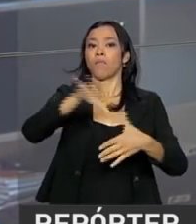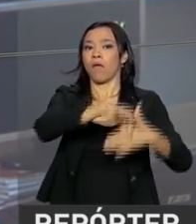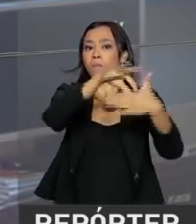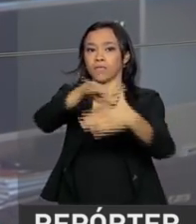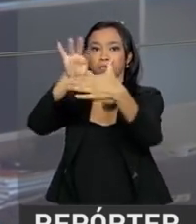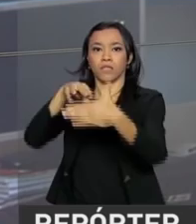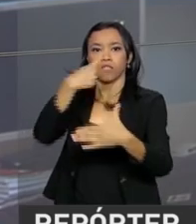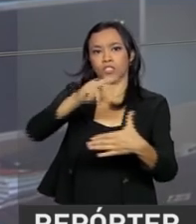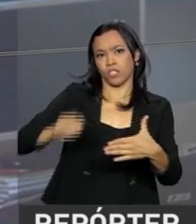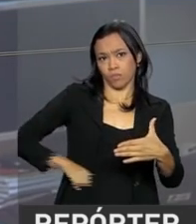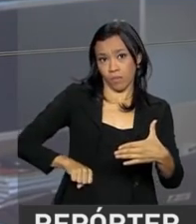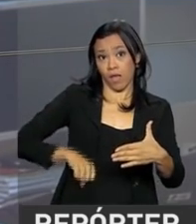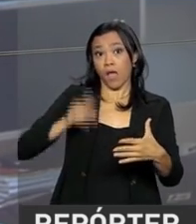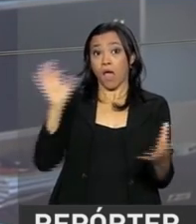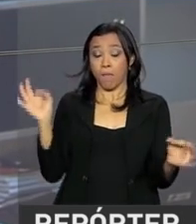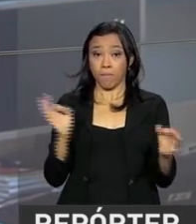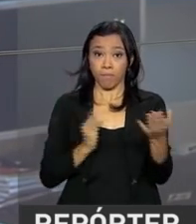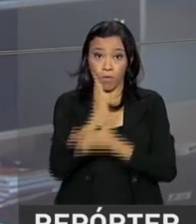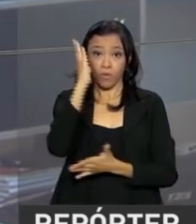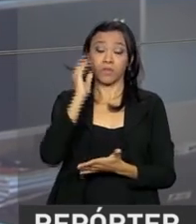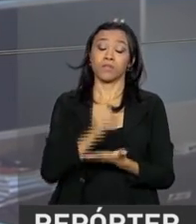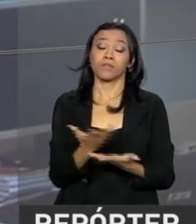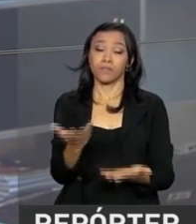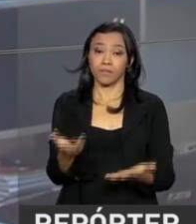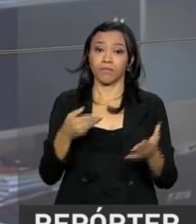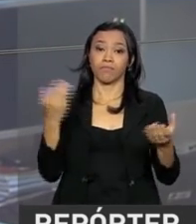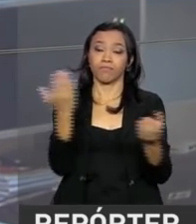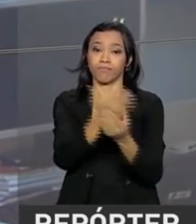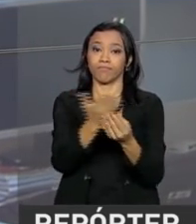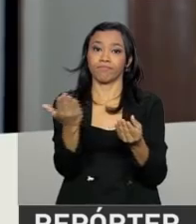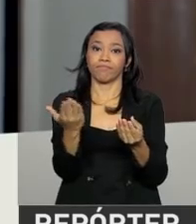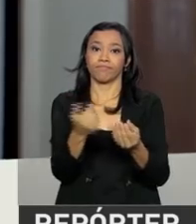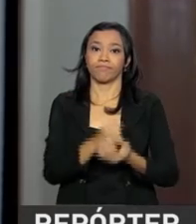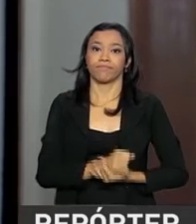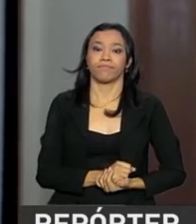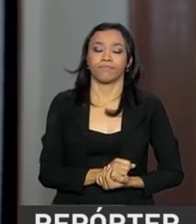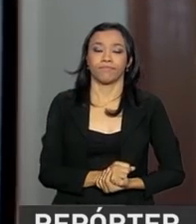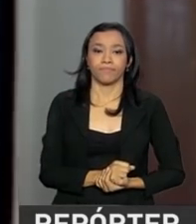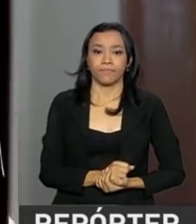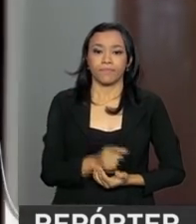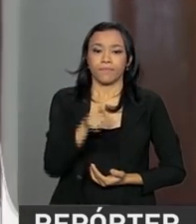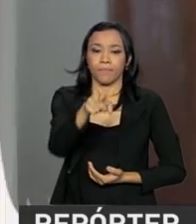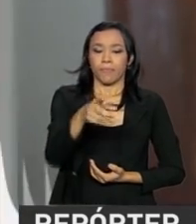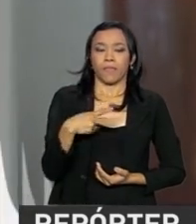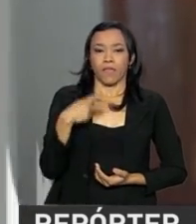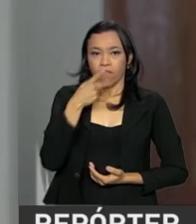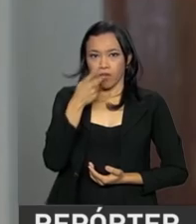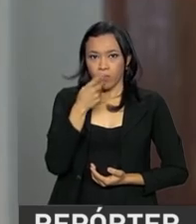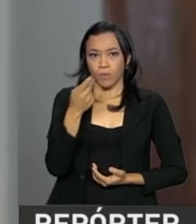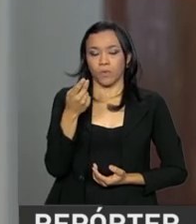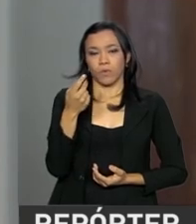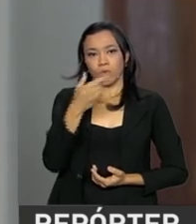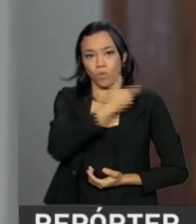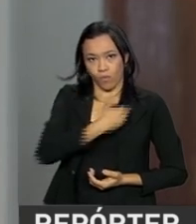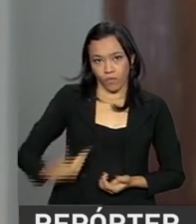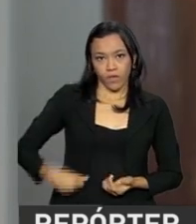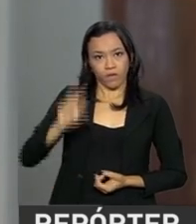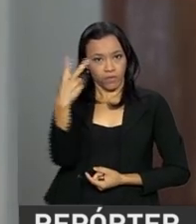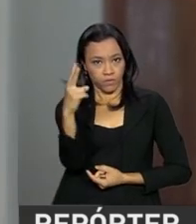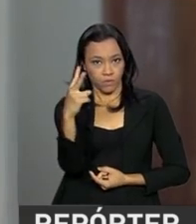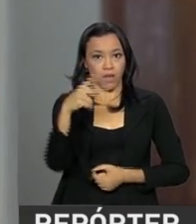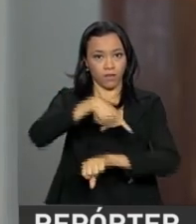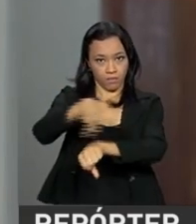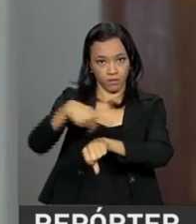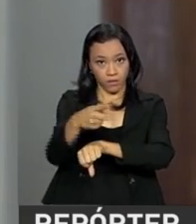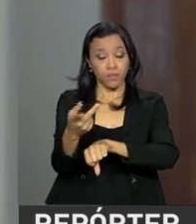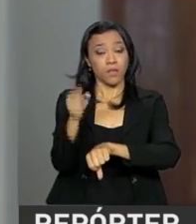após a aprovação do impeachment de Dilma Rousseff no Senado Federal. A manifestação do governo venezuelano reflete, em